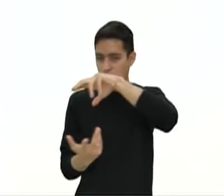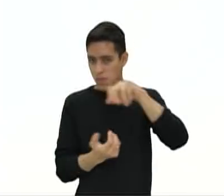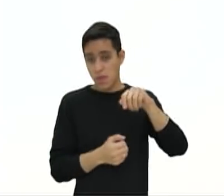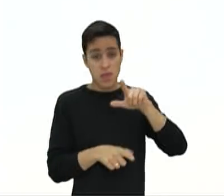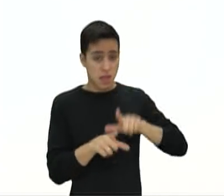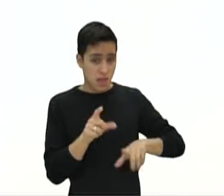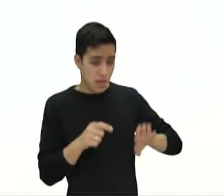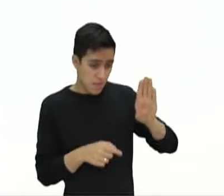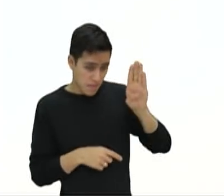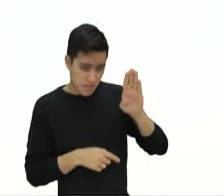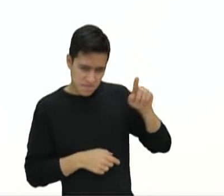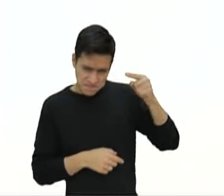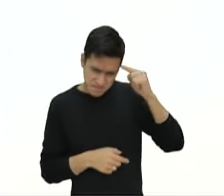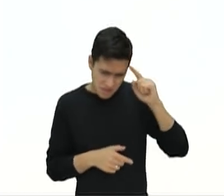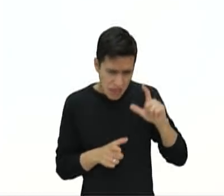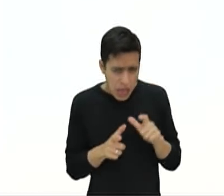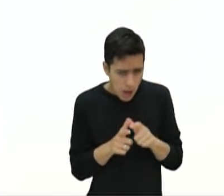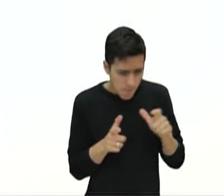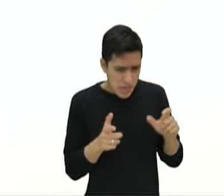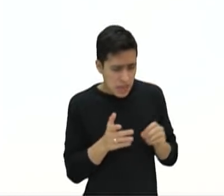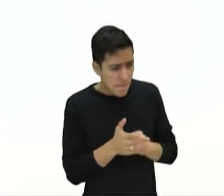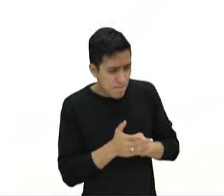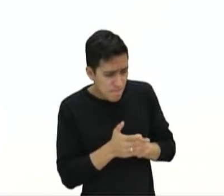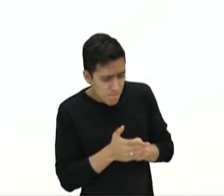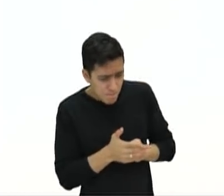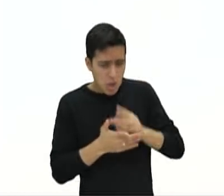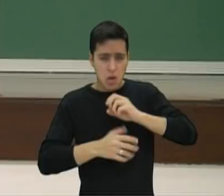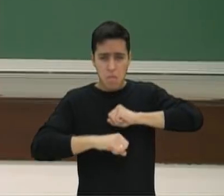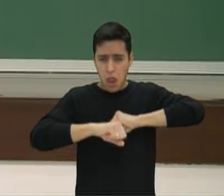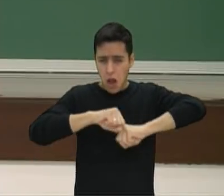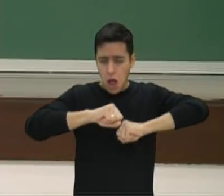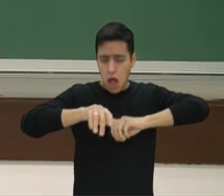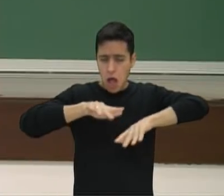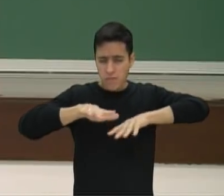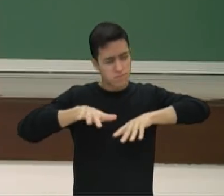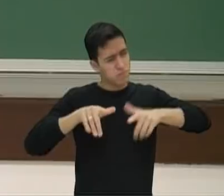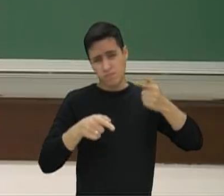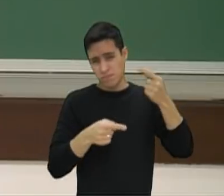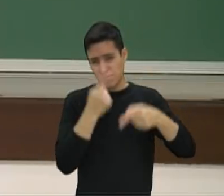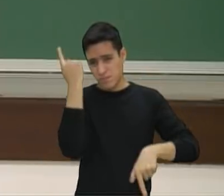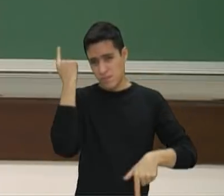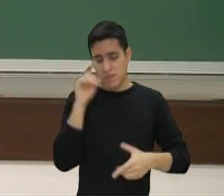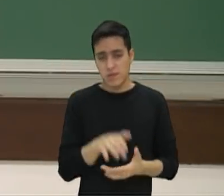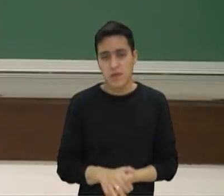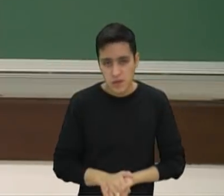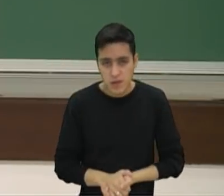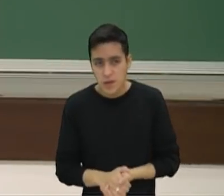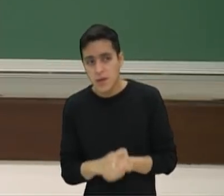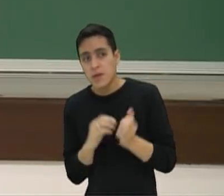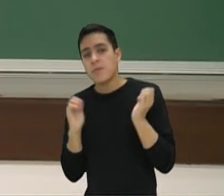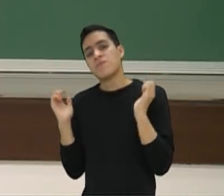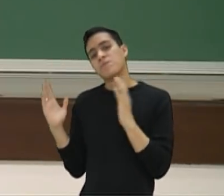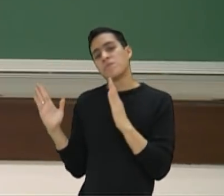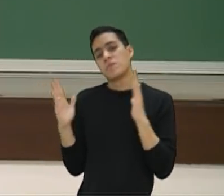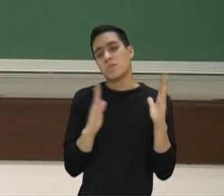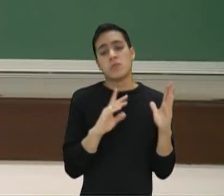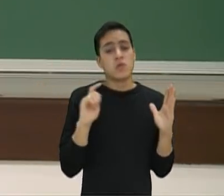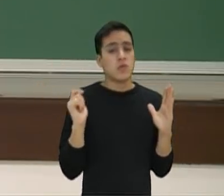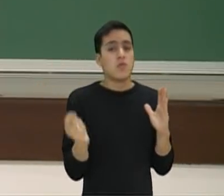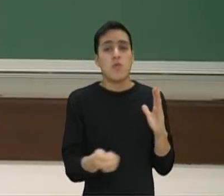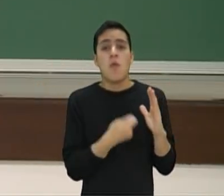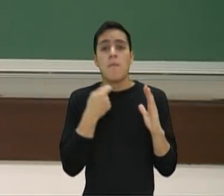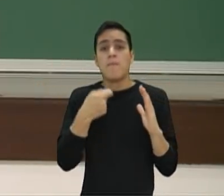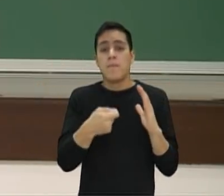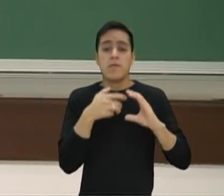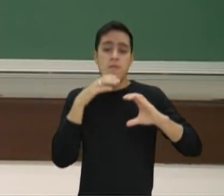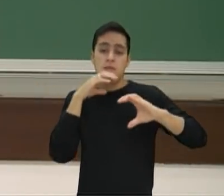letra B, aumento da ocorrência de terremotos. Efeito estufa.